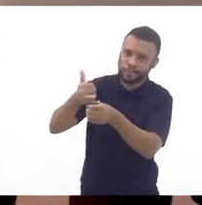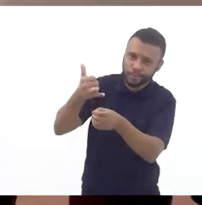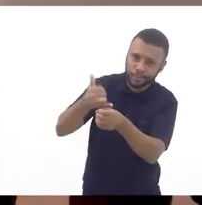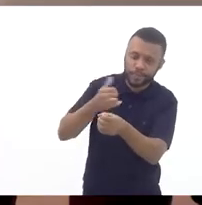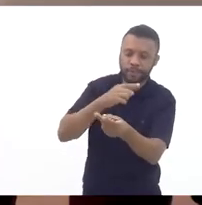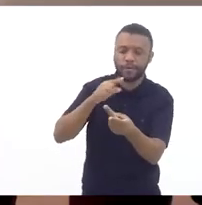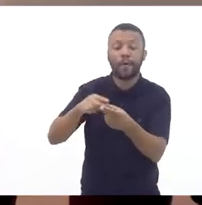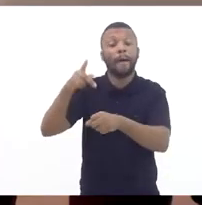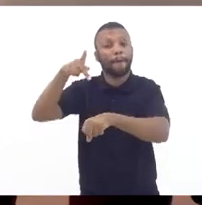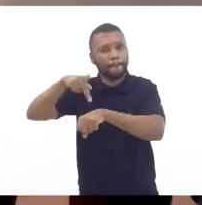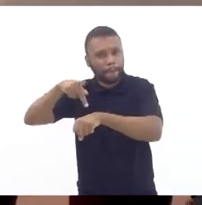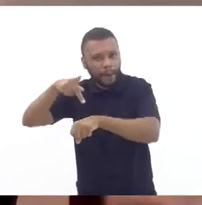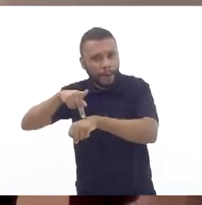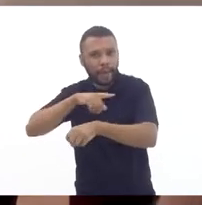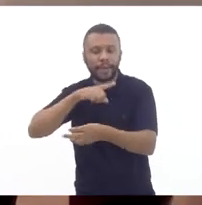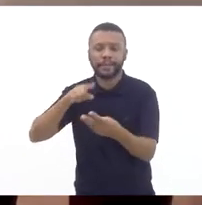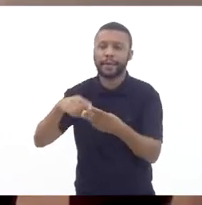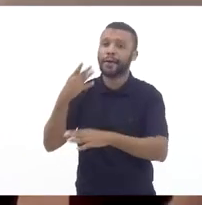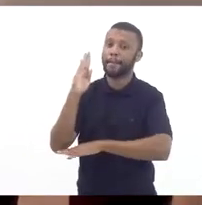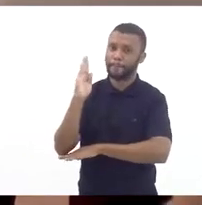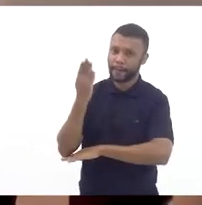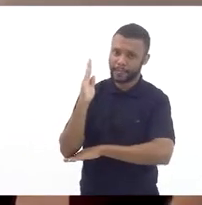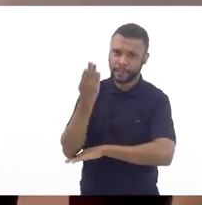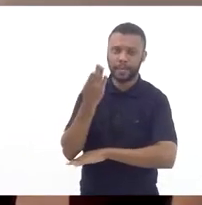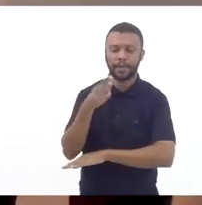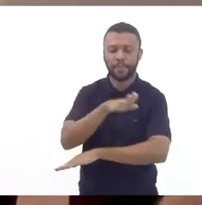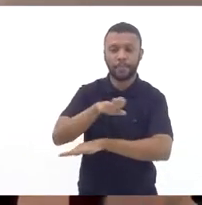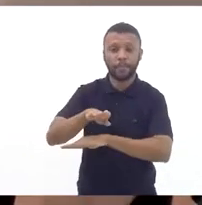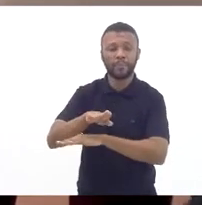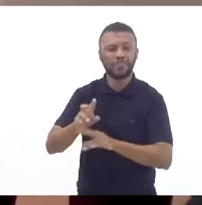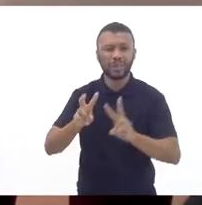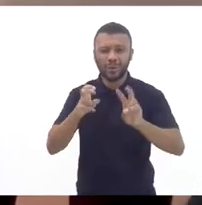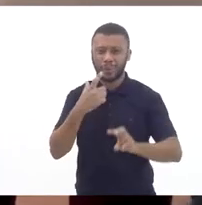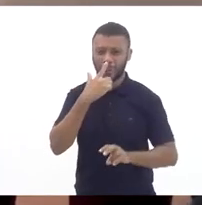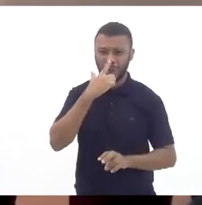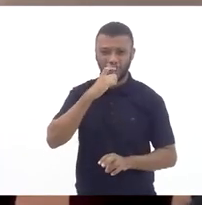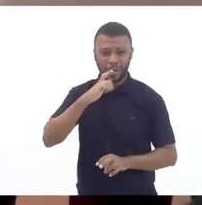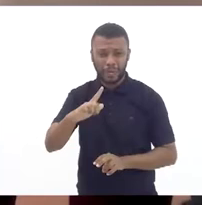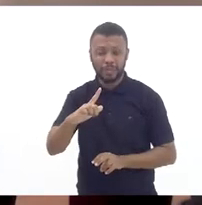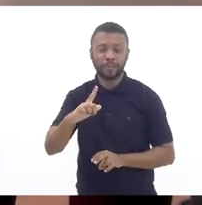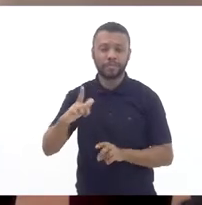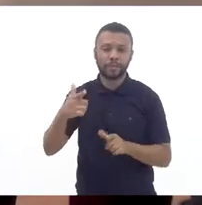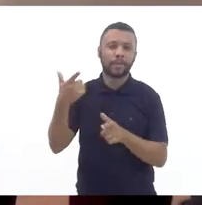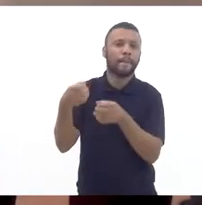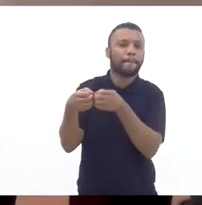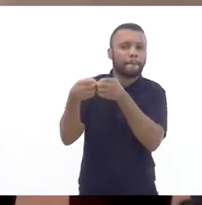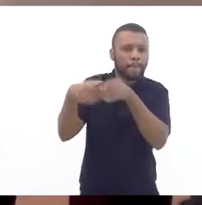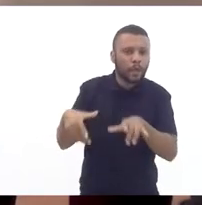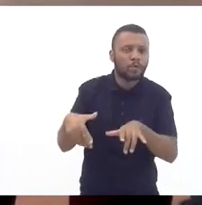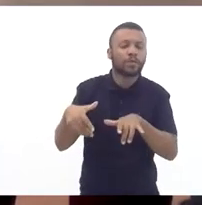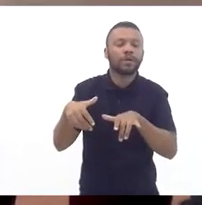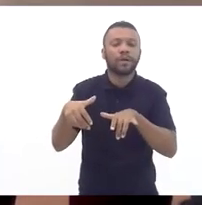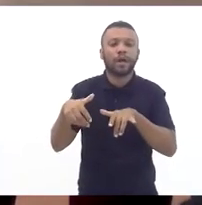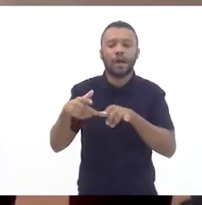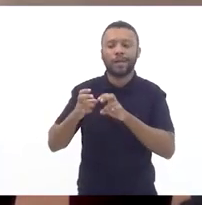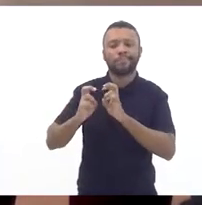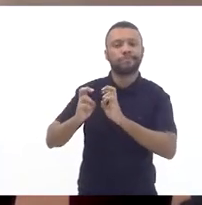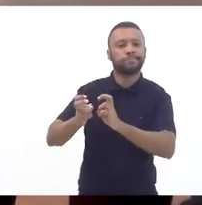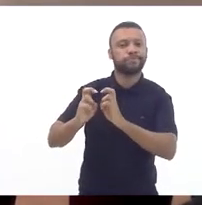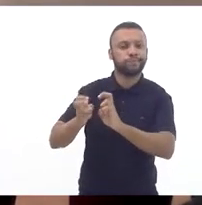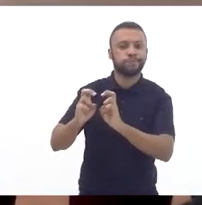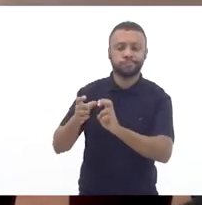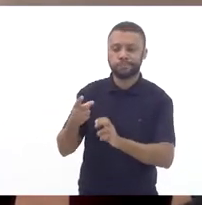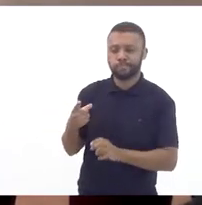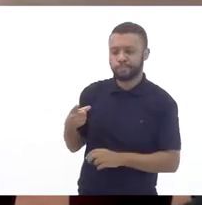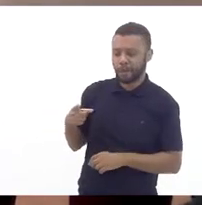mais. Com relação ao lixo, também que foi mostrado aqui no vídeo, que afeta a circulação,